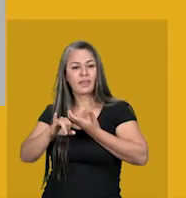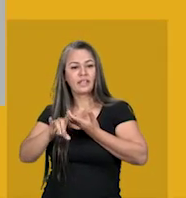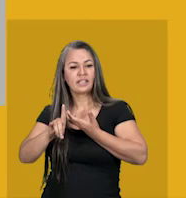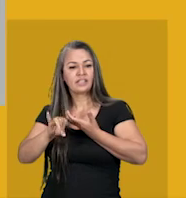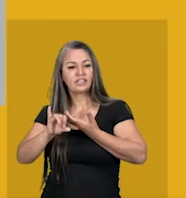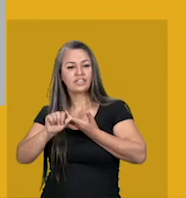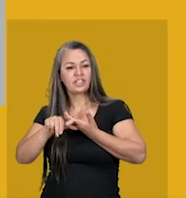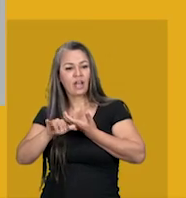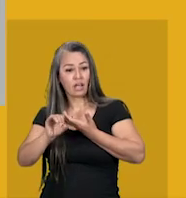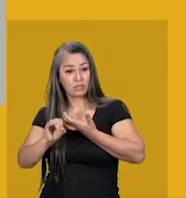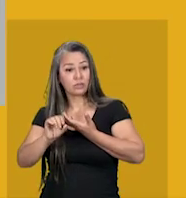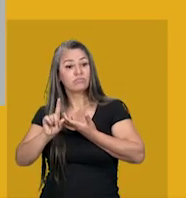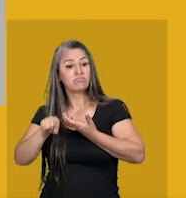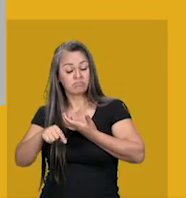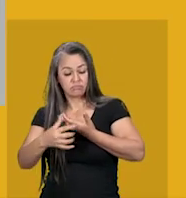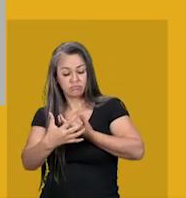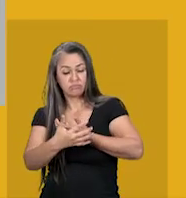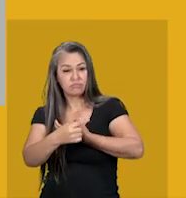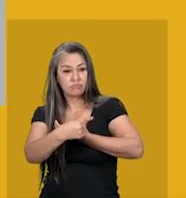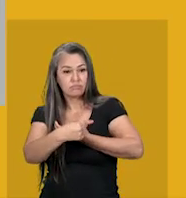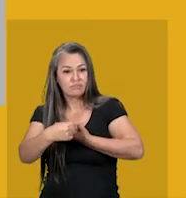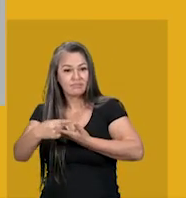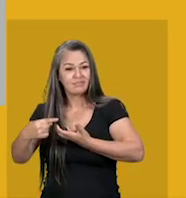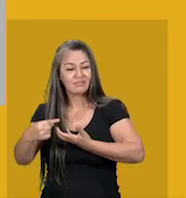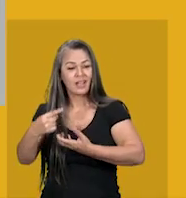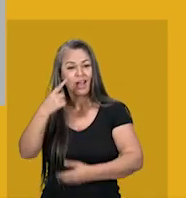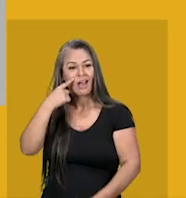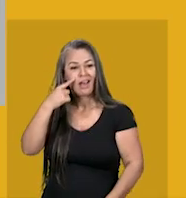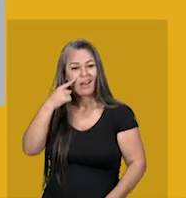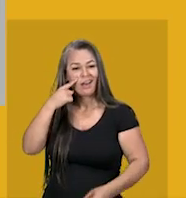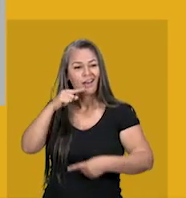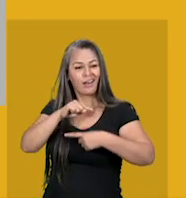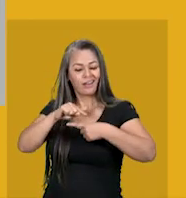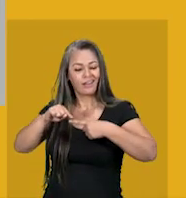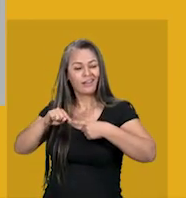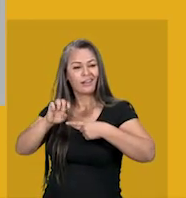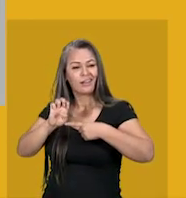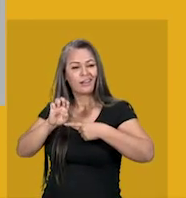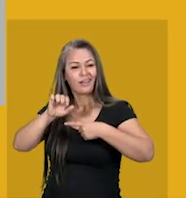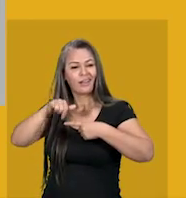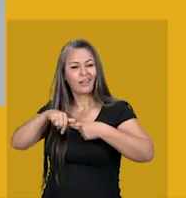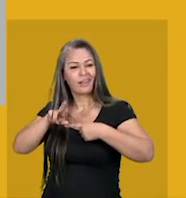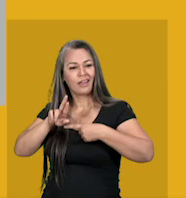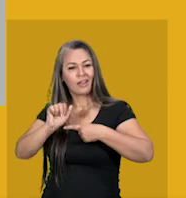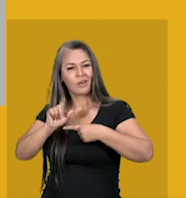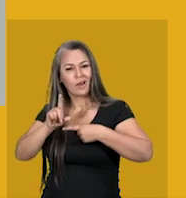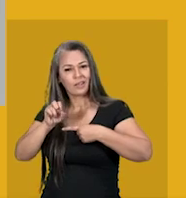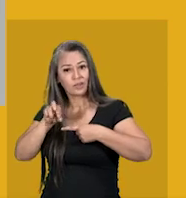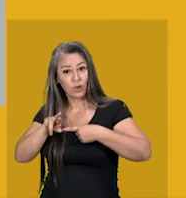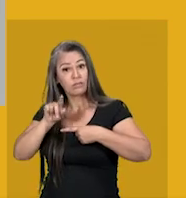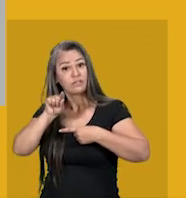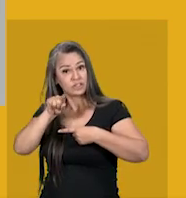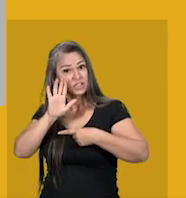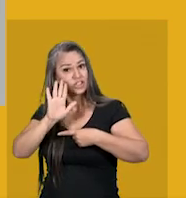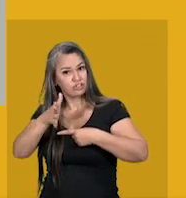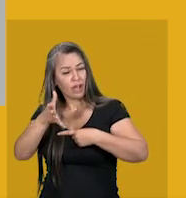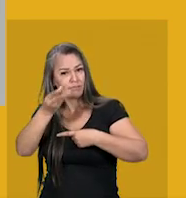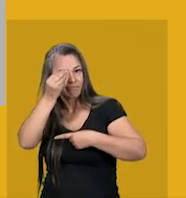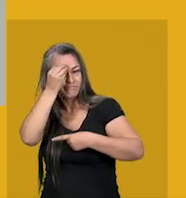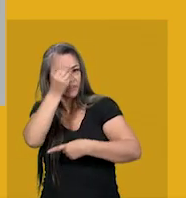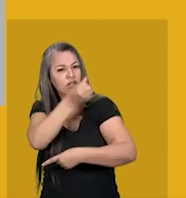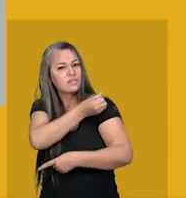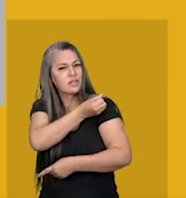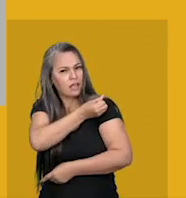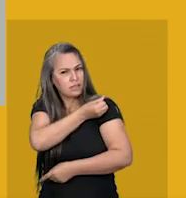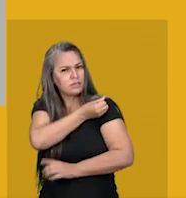linha do Equador, né? São as linhas de referências, vocês já aprenderam isso lá no sexto ano, depois reforça isso um pouco no sétimo